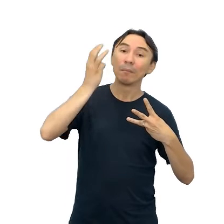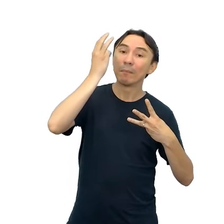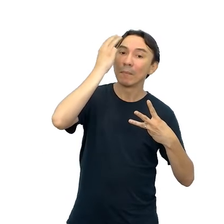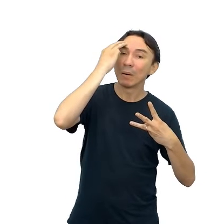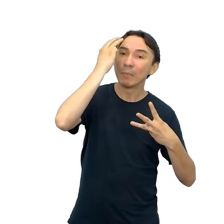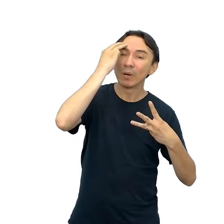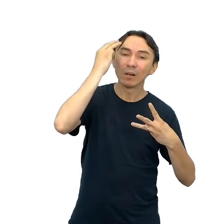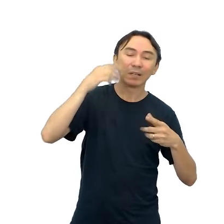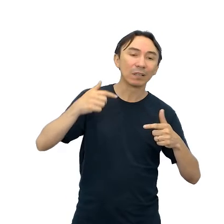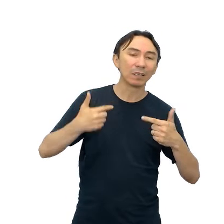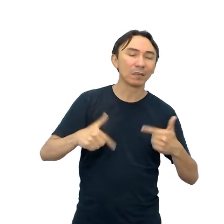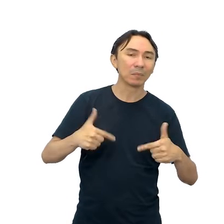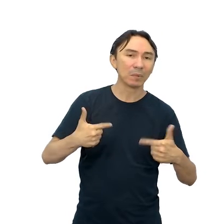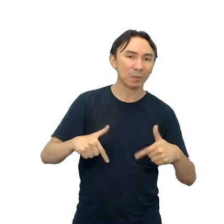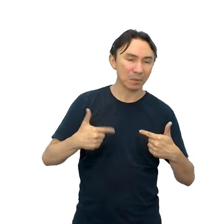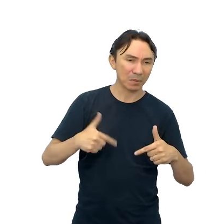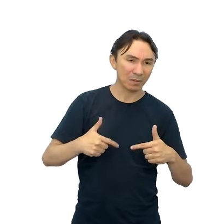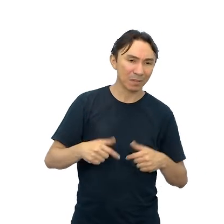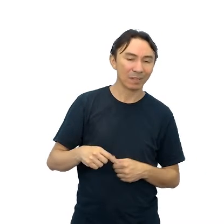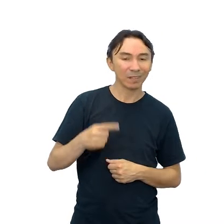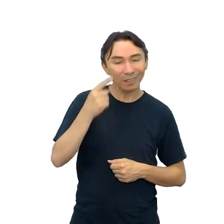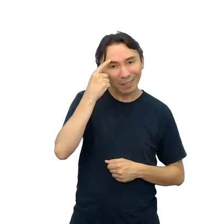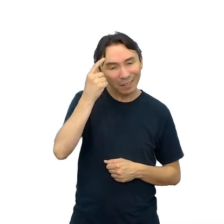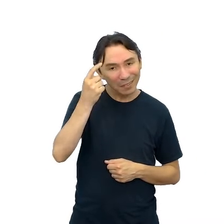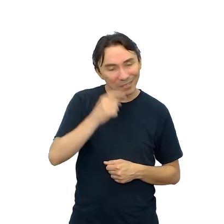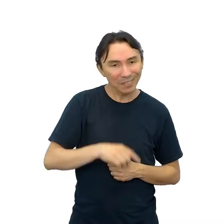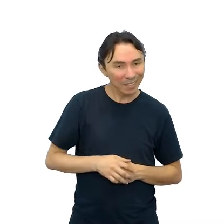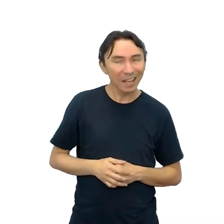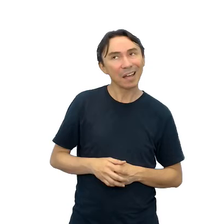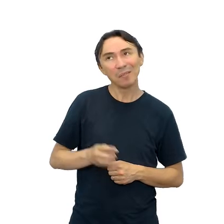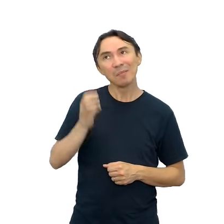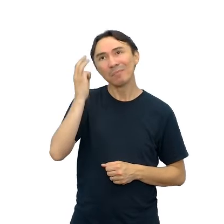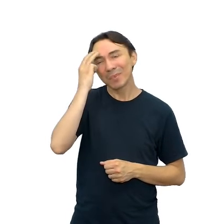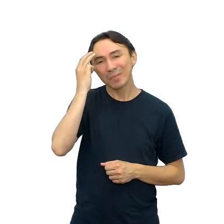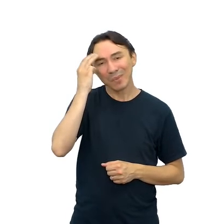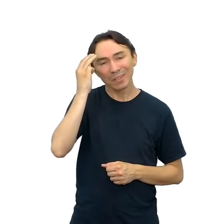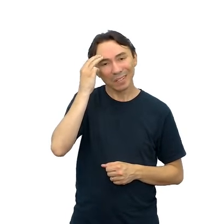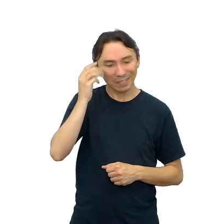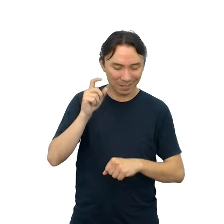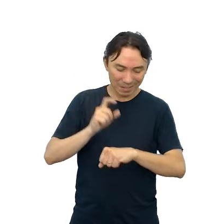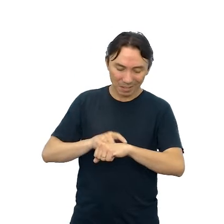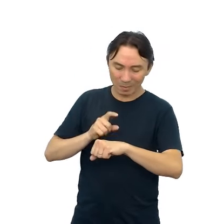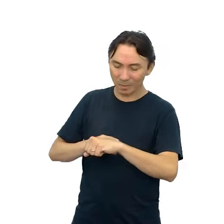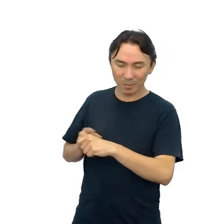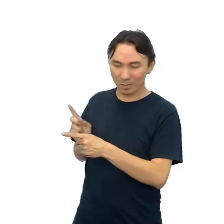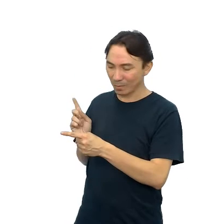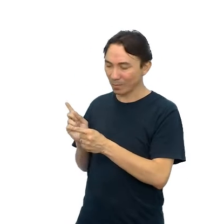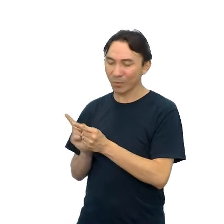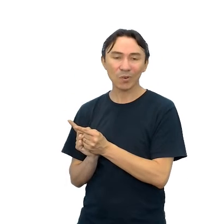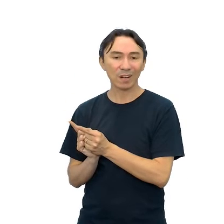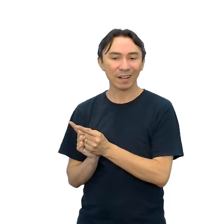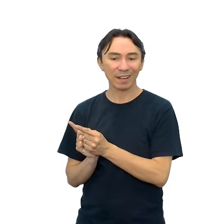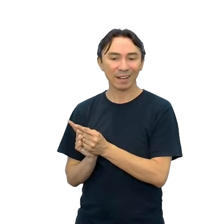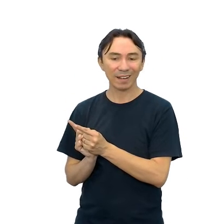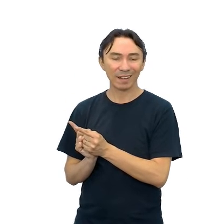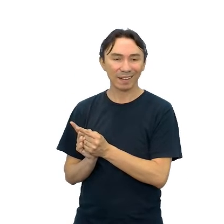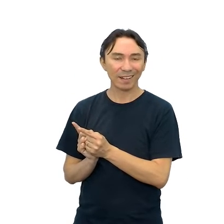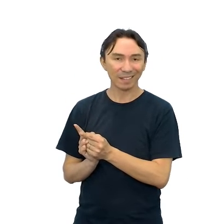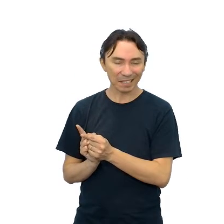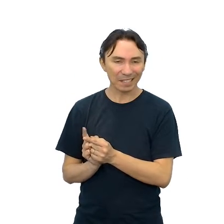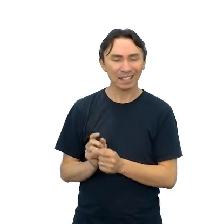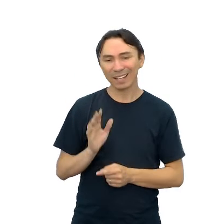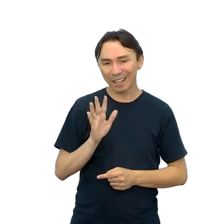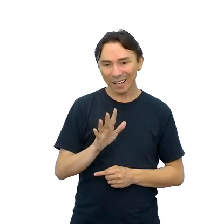nossa memória conhecida como memória de curto prazo, e é a memória, né, que faz a